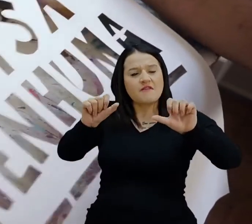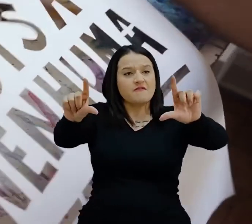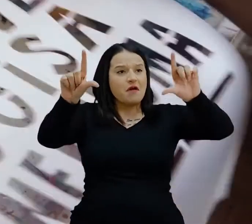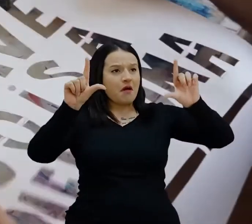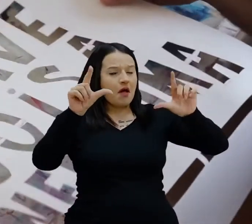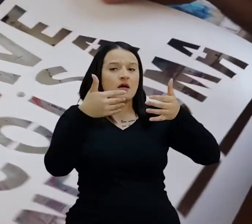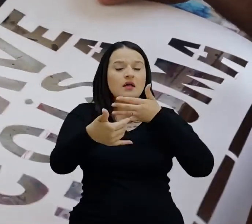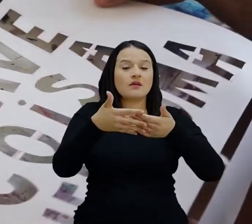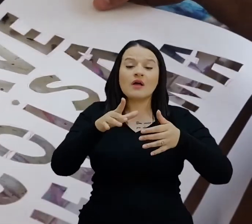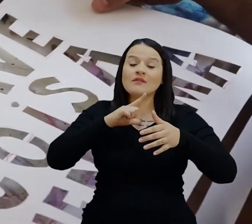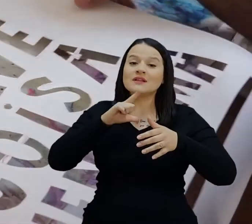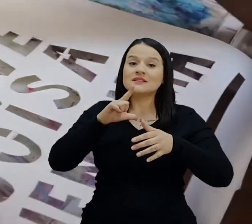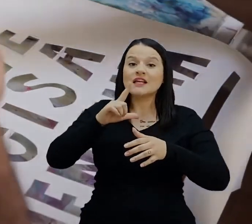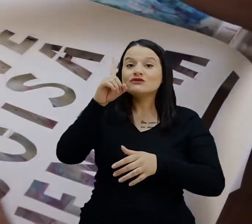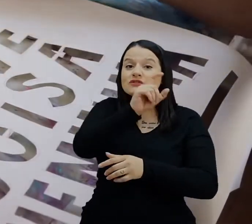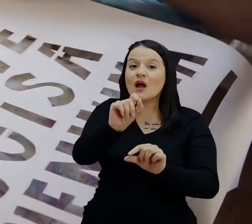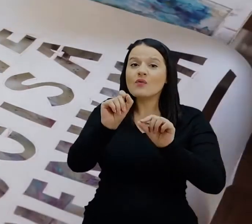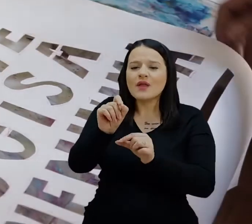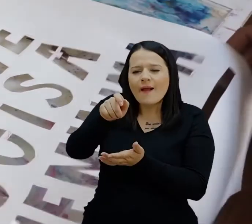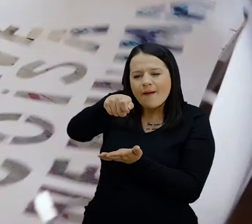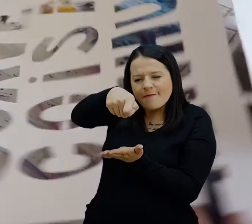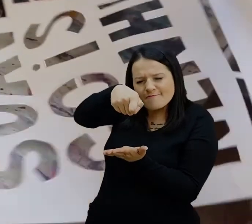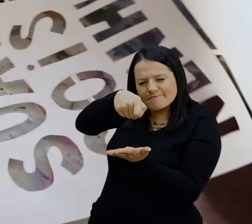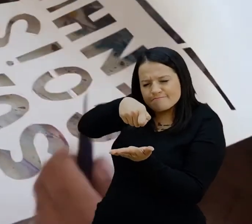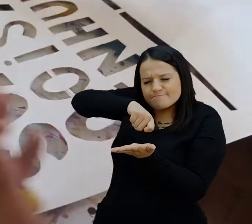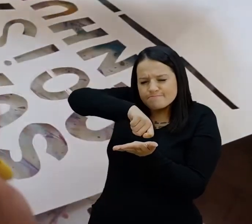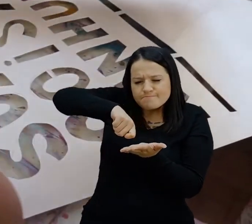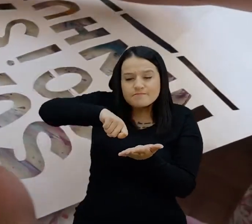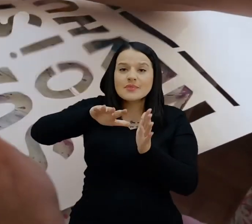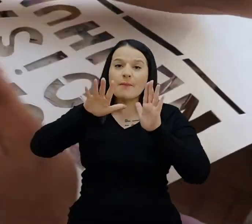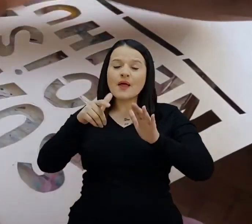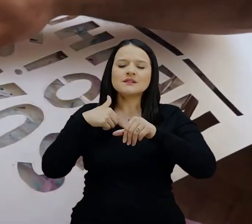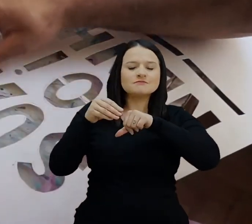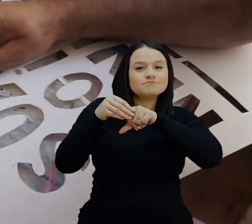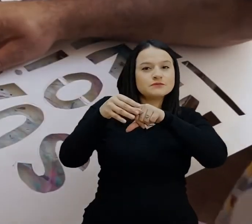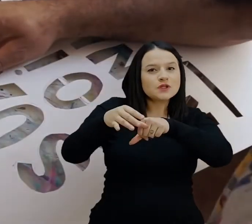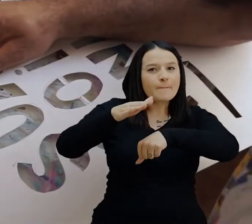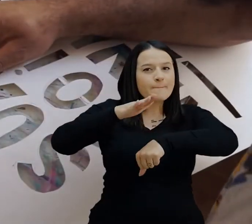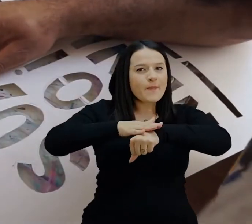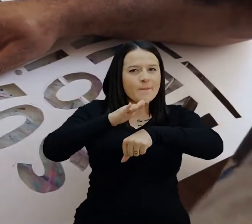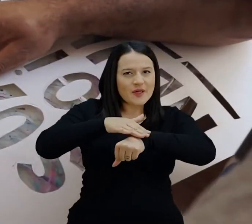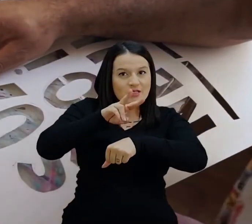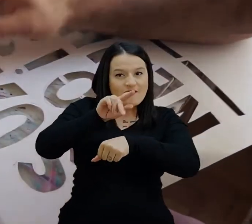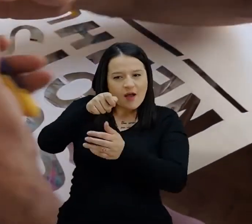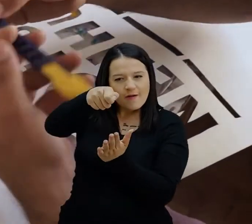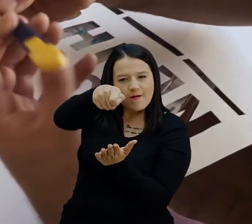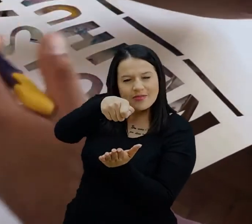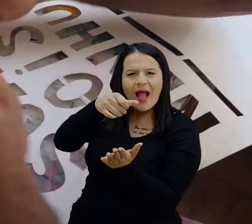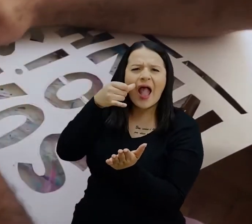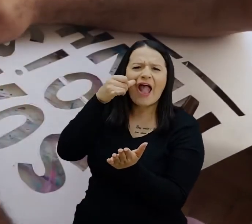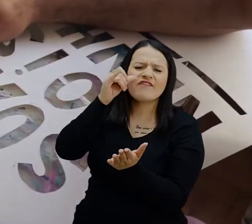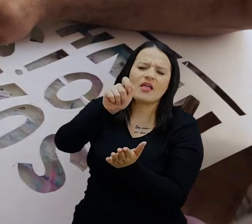pode ter dificuldade um pouco no corte, mas o que eu indico para você é, na hora do corte, não